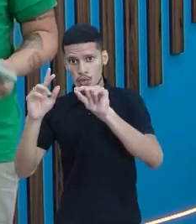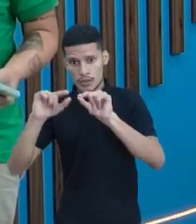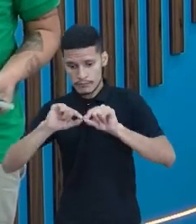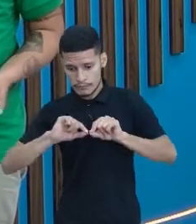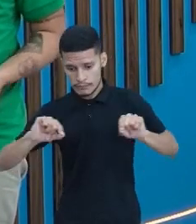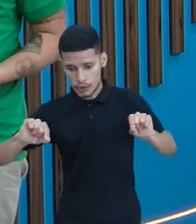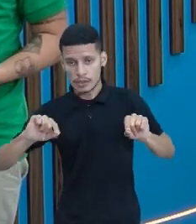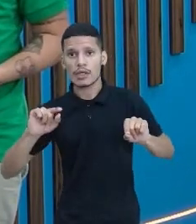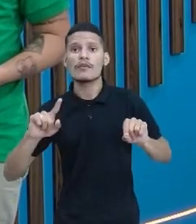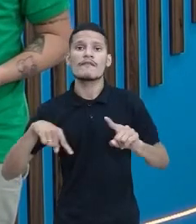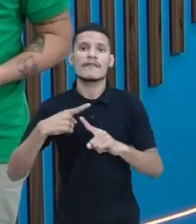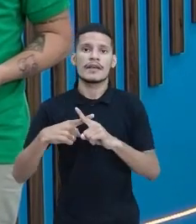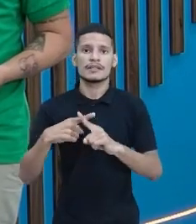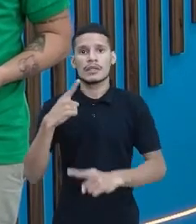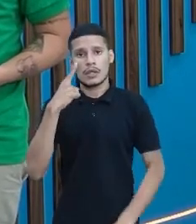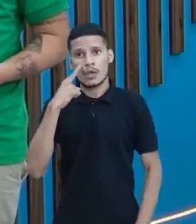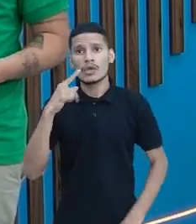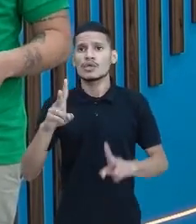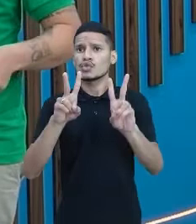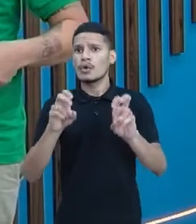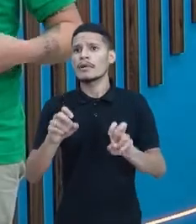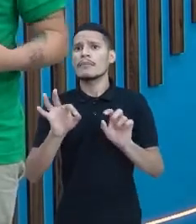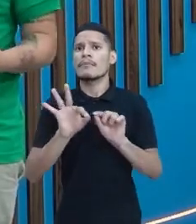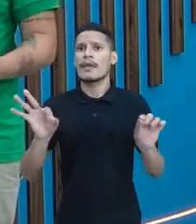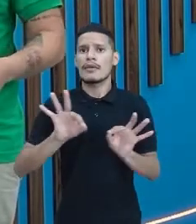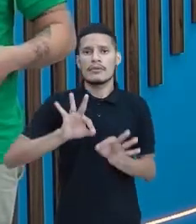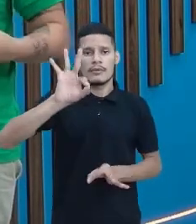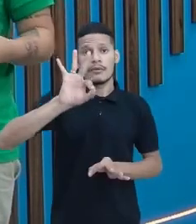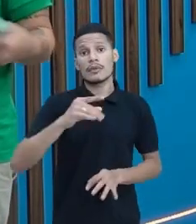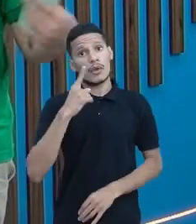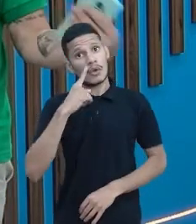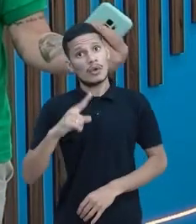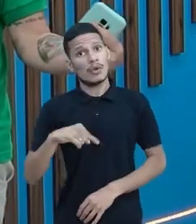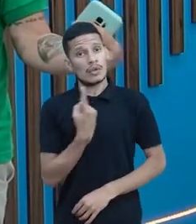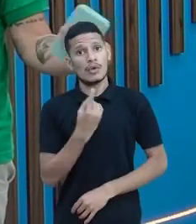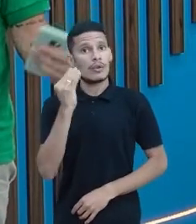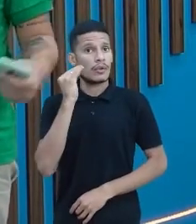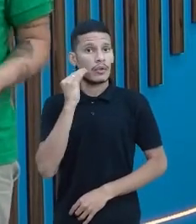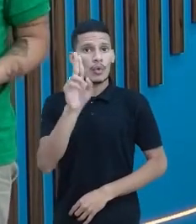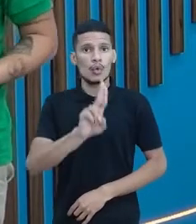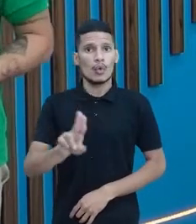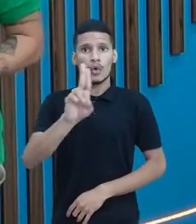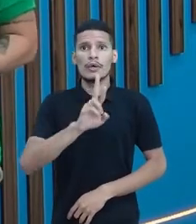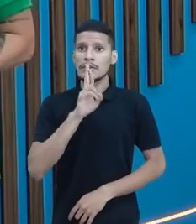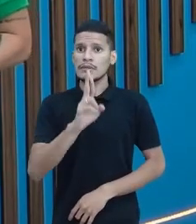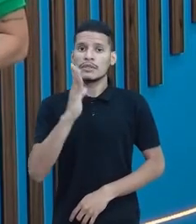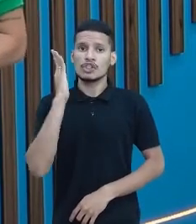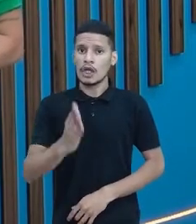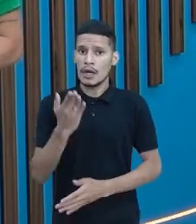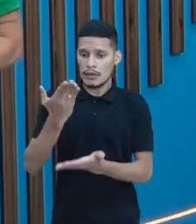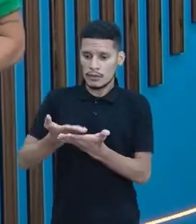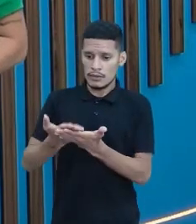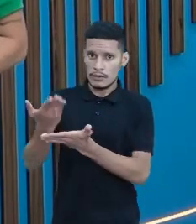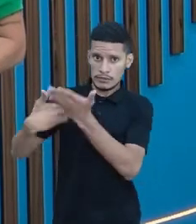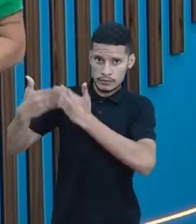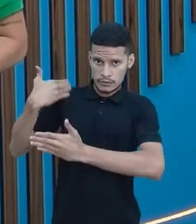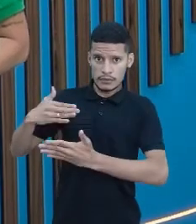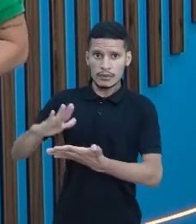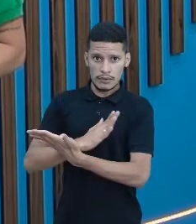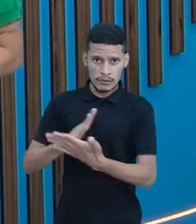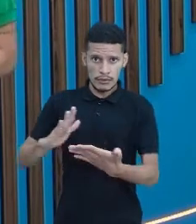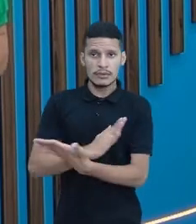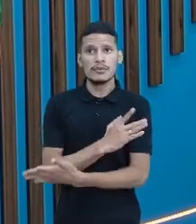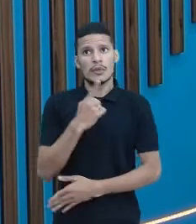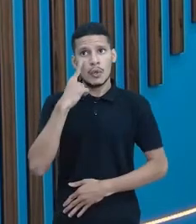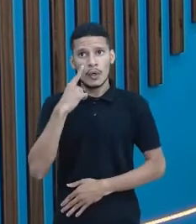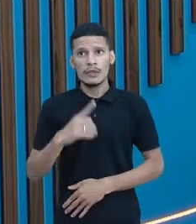com relação à medida, tá certo? Então, aqui a gente vai tentar usar esses resultados que a gente resgatou na aula, em aulas